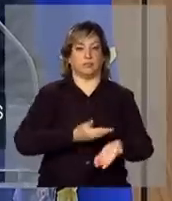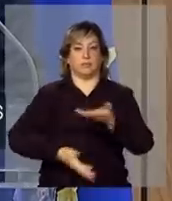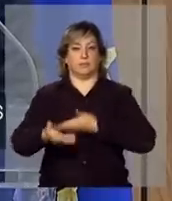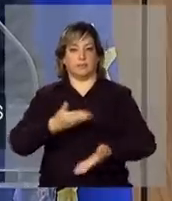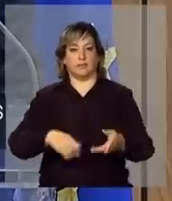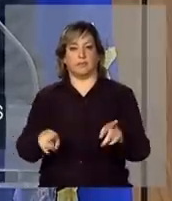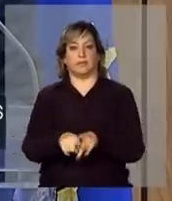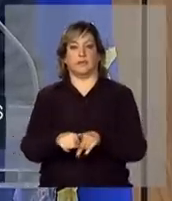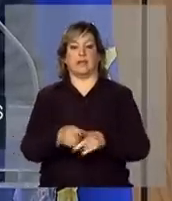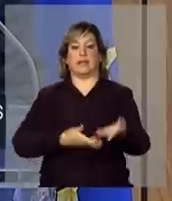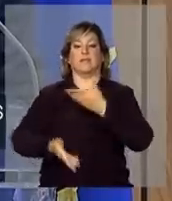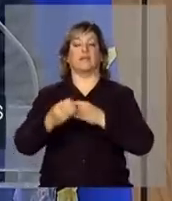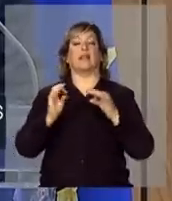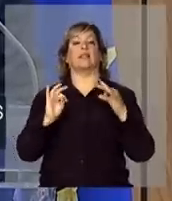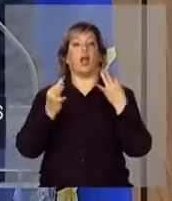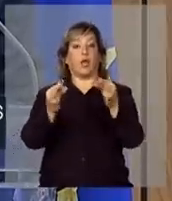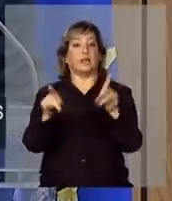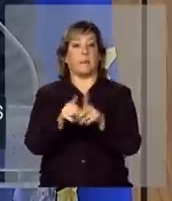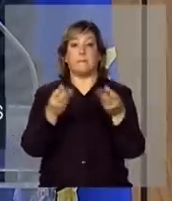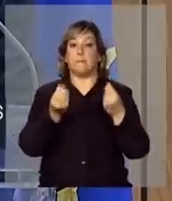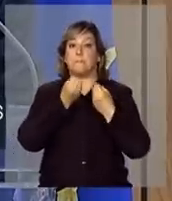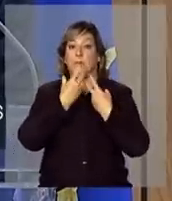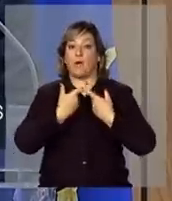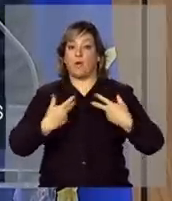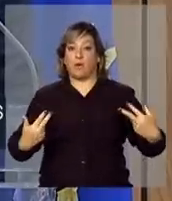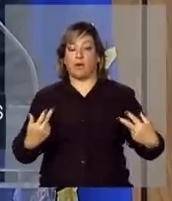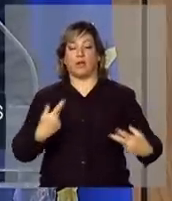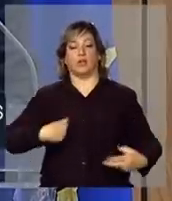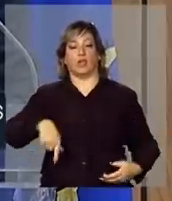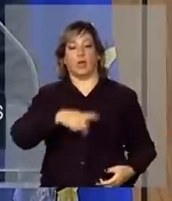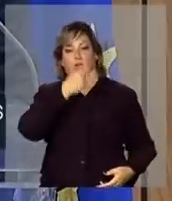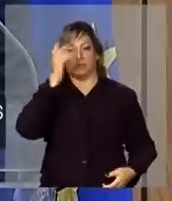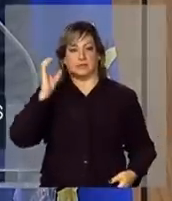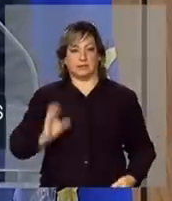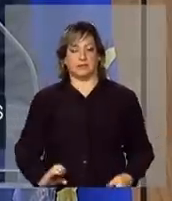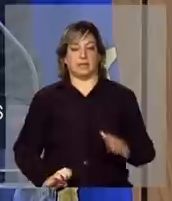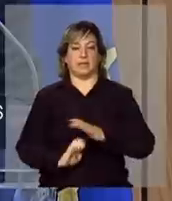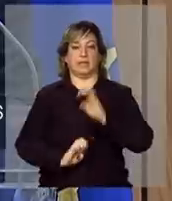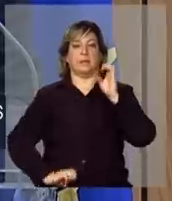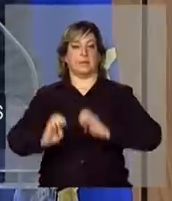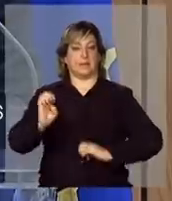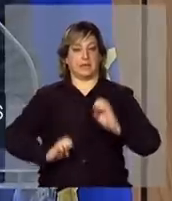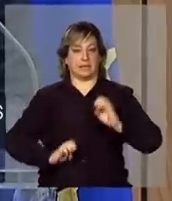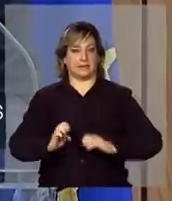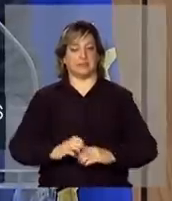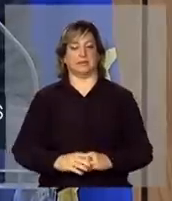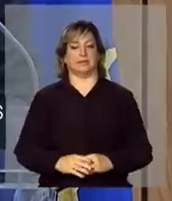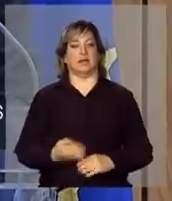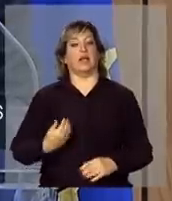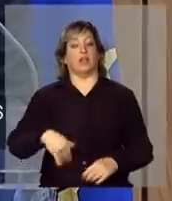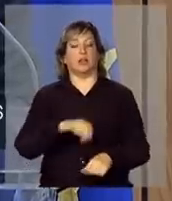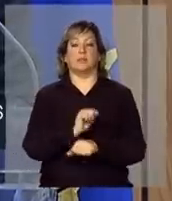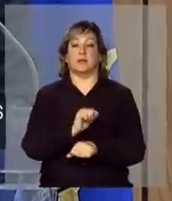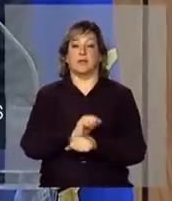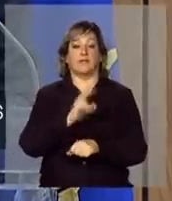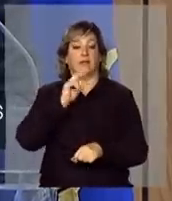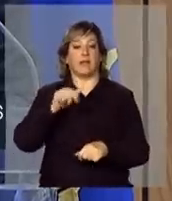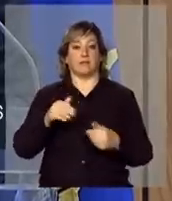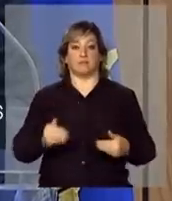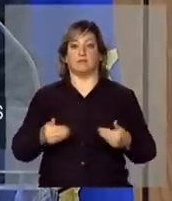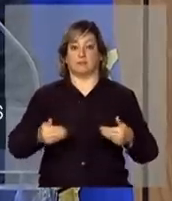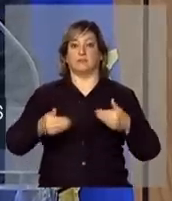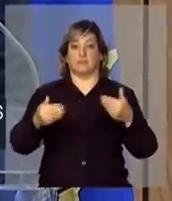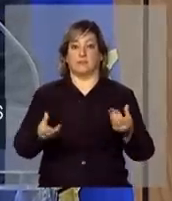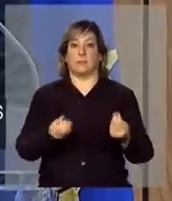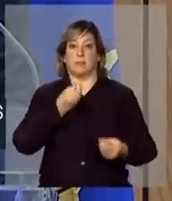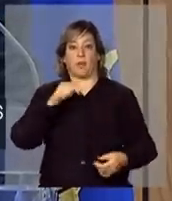de tecnologia e muitos outros benefícios para os nossos cidadãos e empresas. Esperamos, por isso, ver avanços significativos